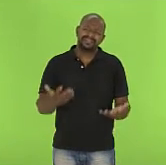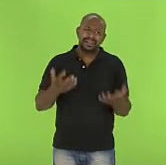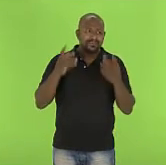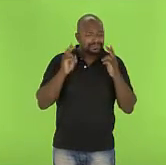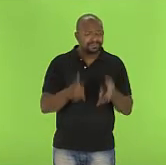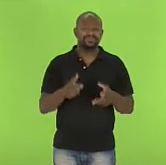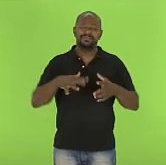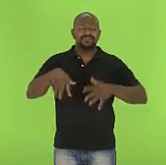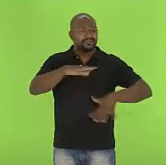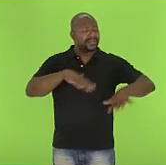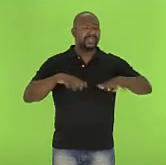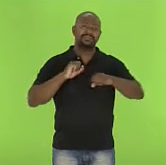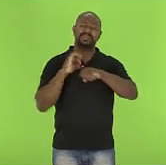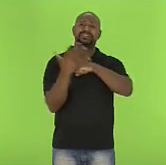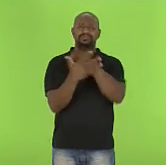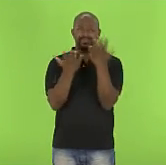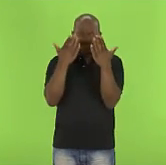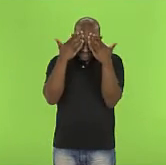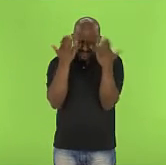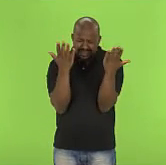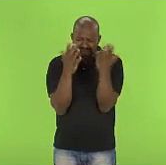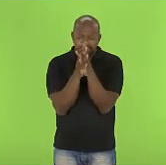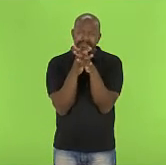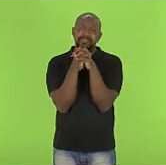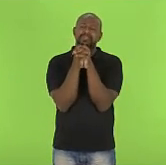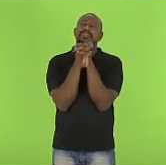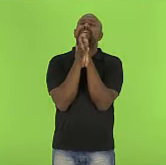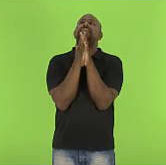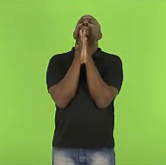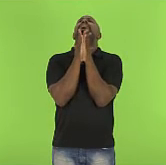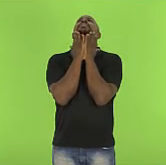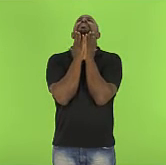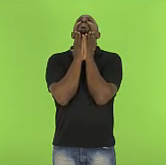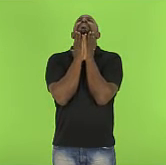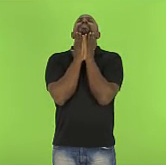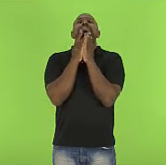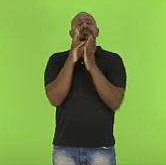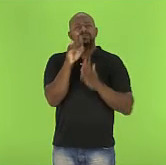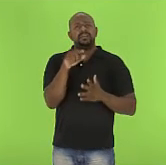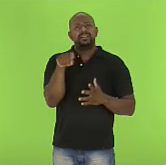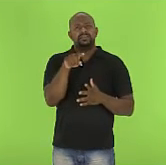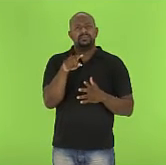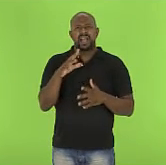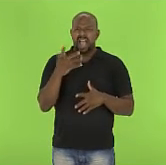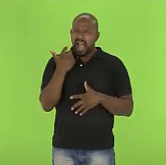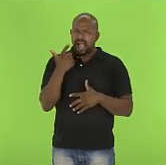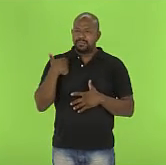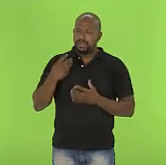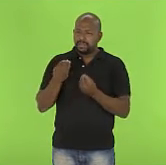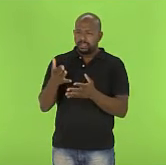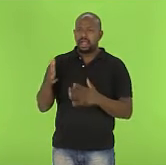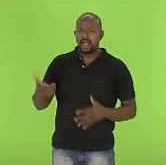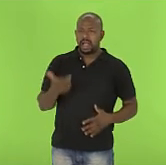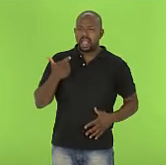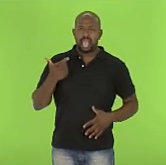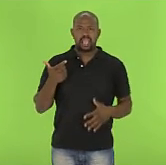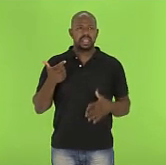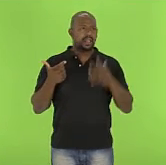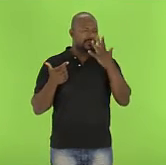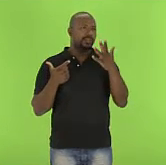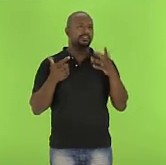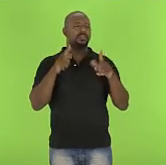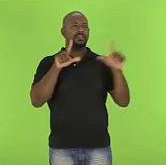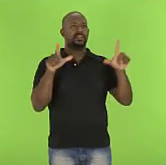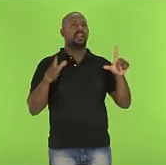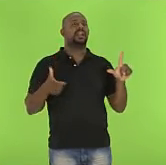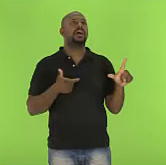a gente está no meio de uma pandemia, sabe? A gente vai, de fato, botar uma arma na mão das pessoas e botar numa